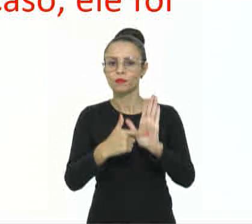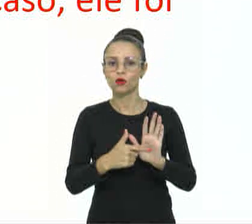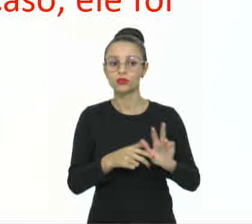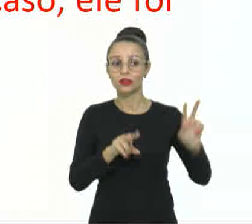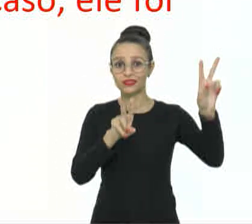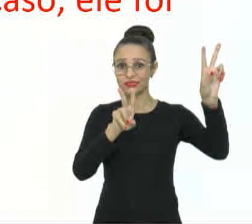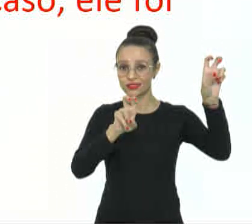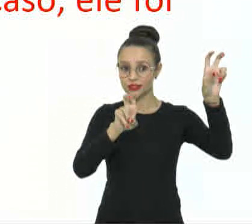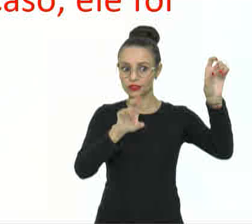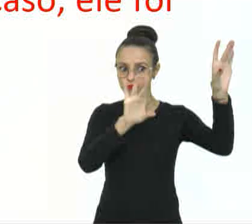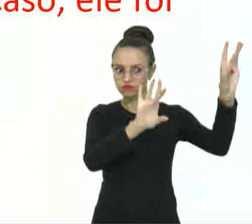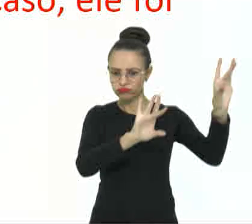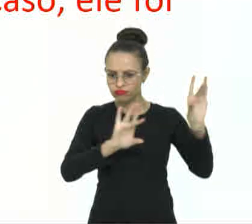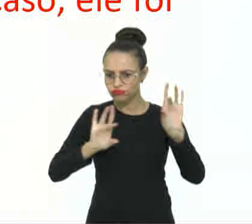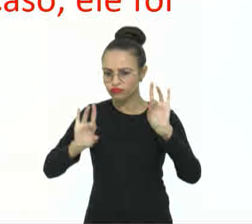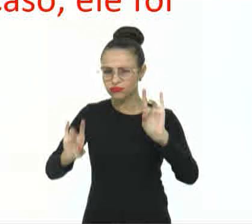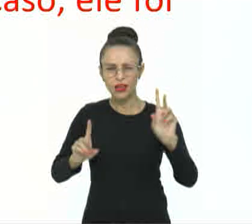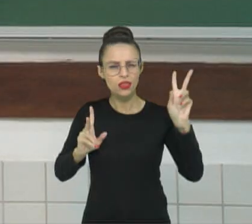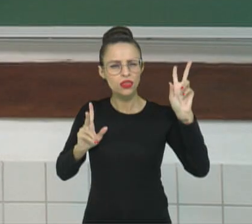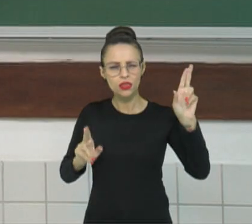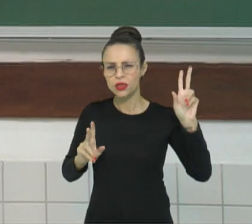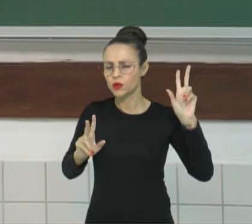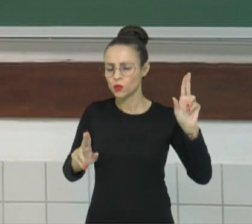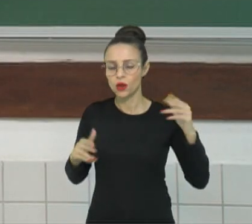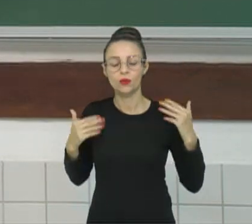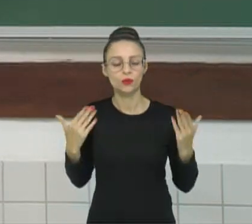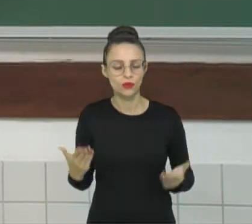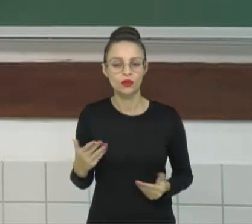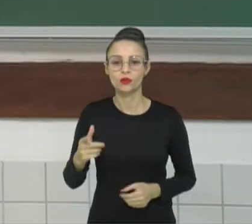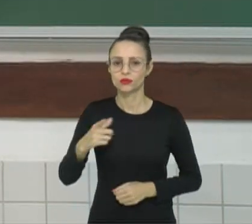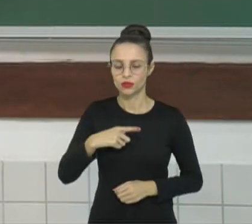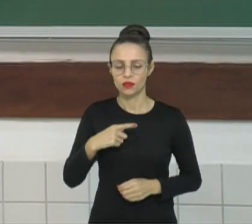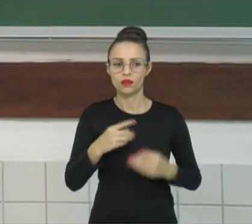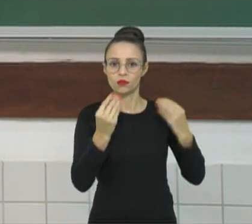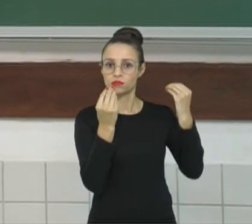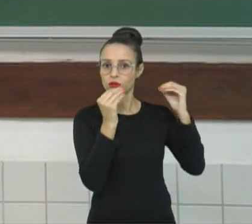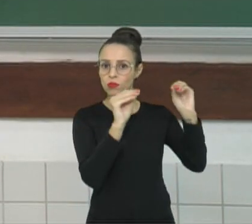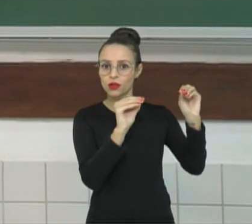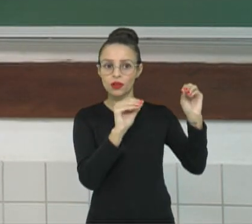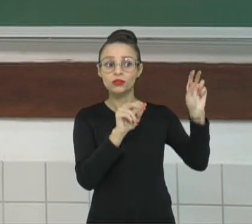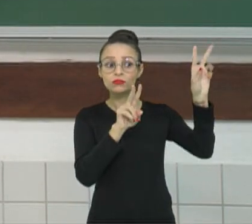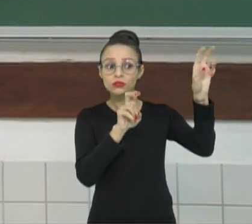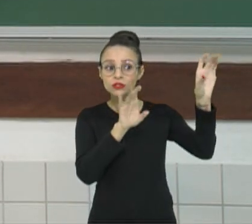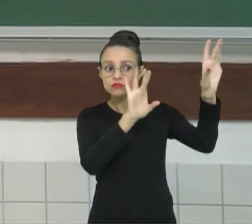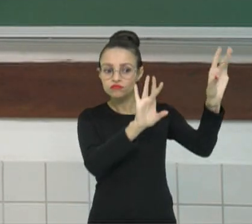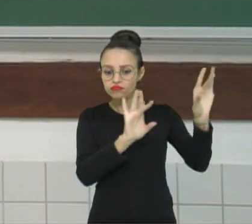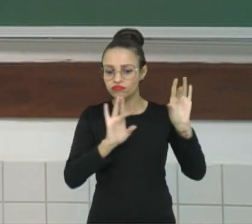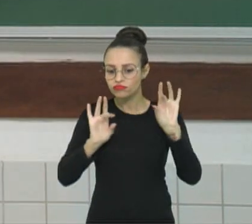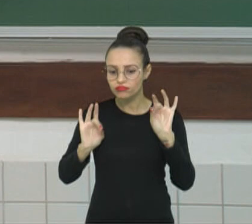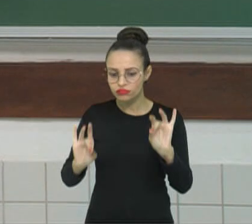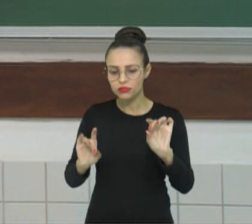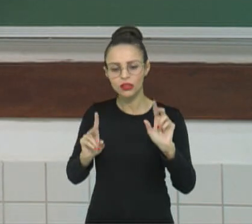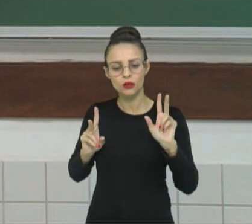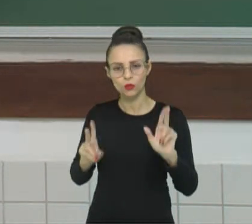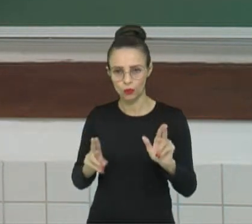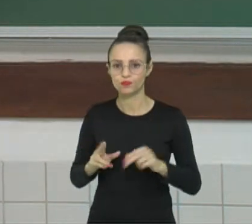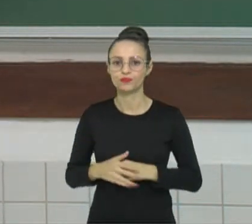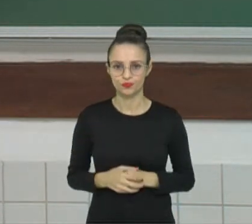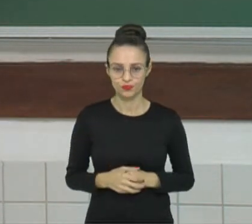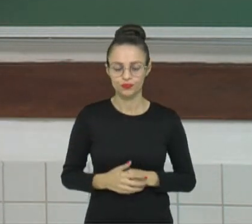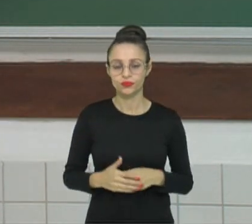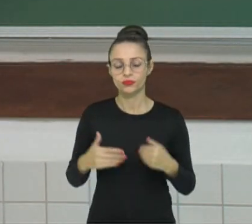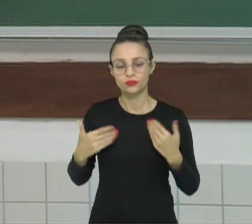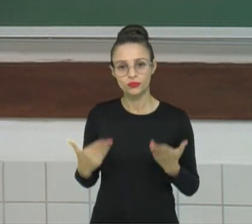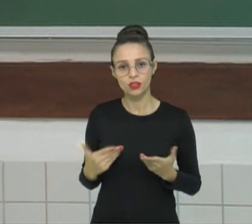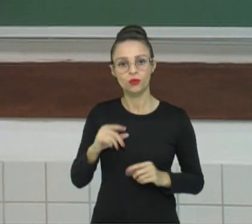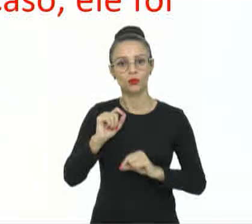reproduzida exatamente como publicada. Então, teve aquela publicação exatamente igual, certo? Nesse caso,